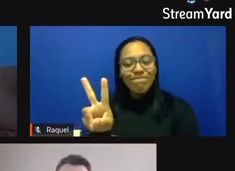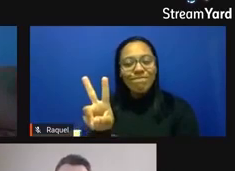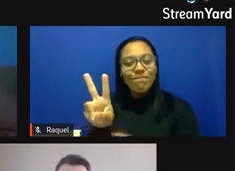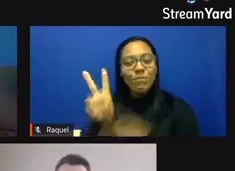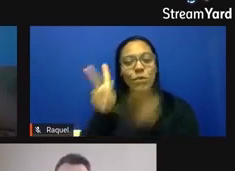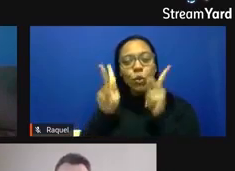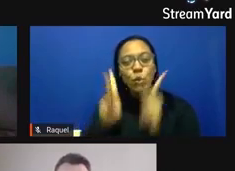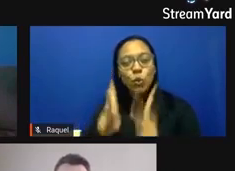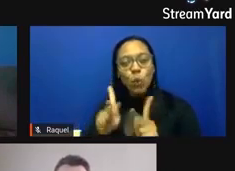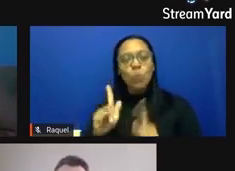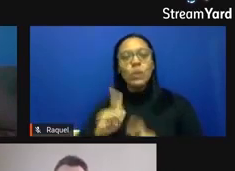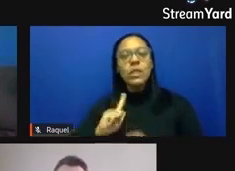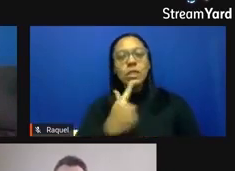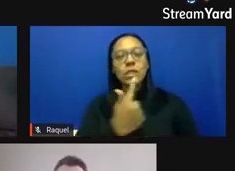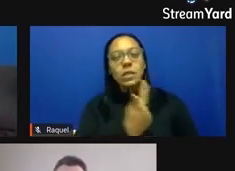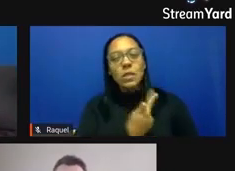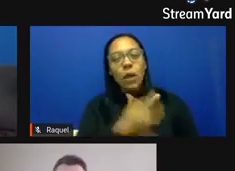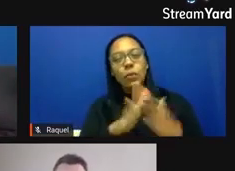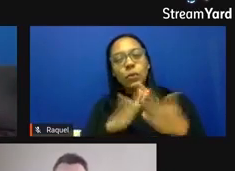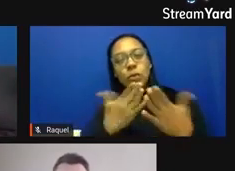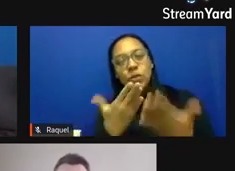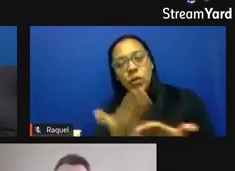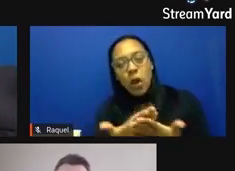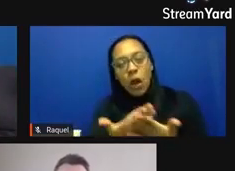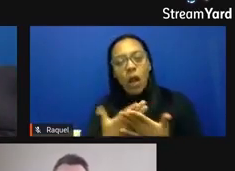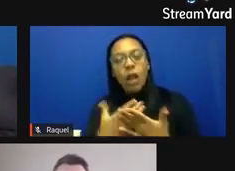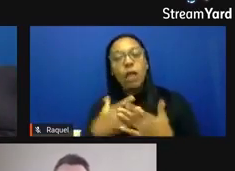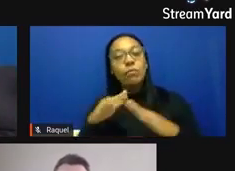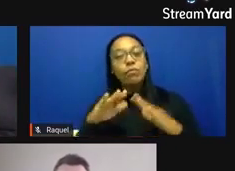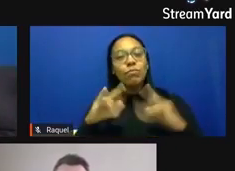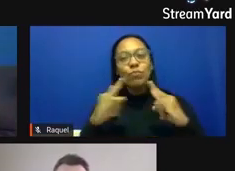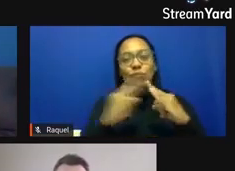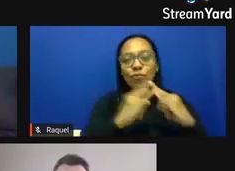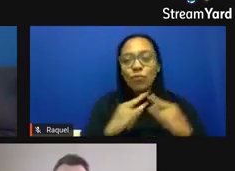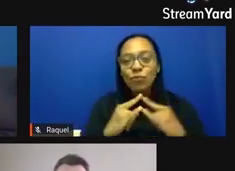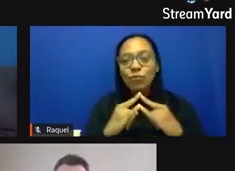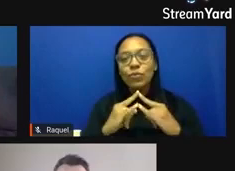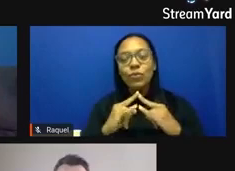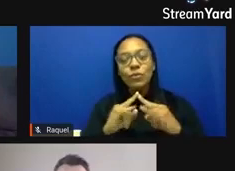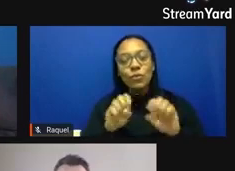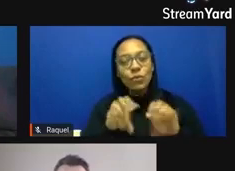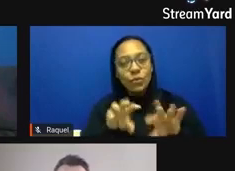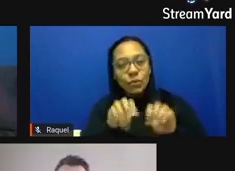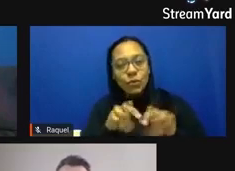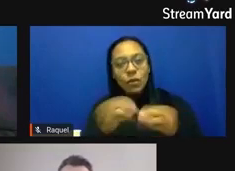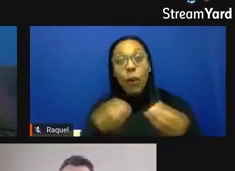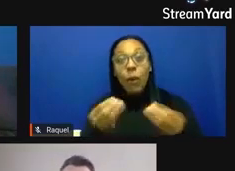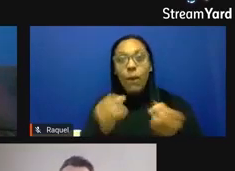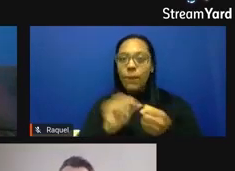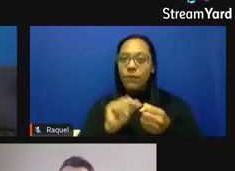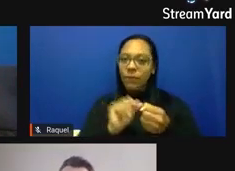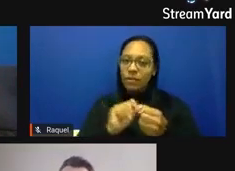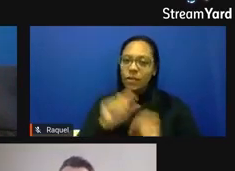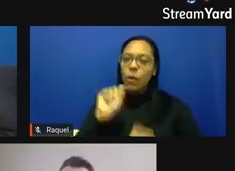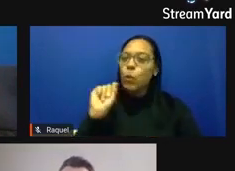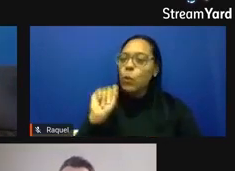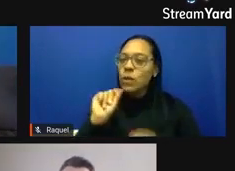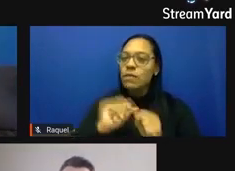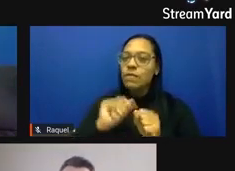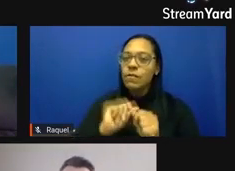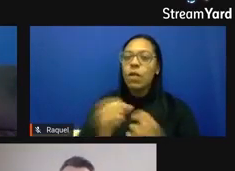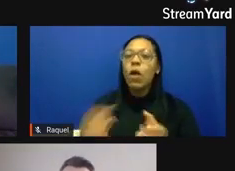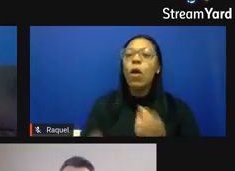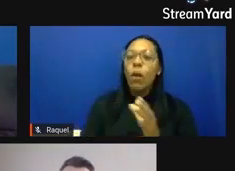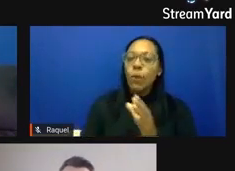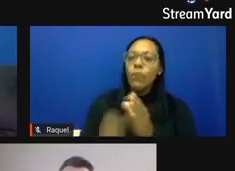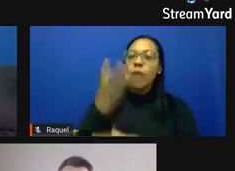gestão de escola ou de instituições de ensino, como proceder em situações de abuso, de assédio, sobretudo porque